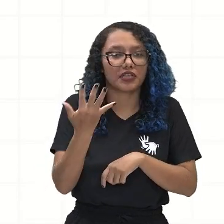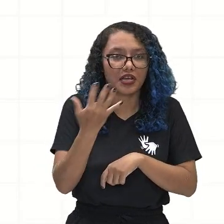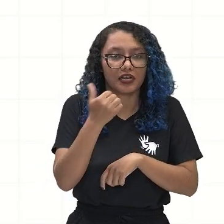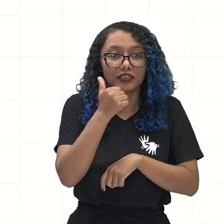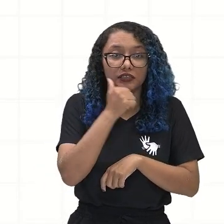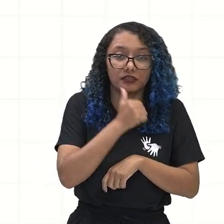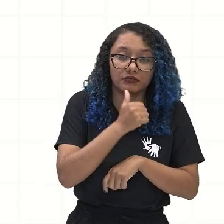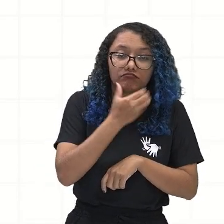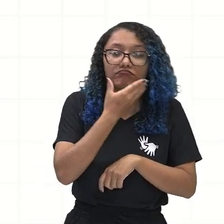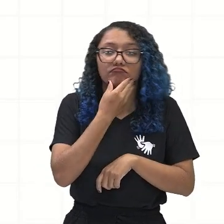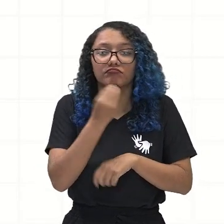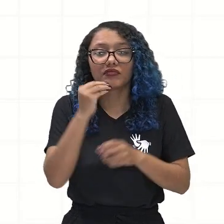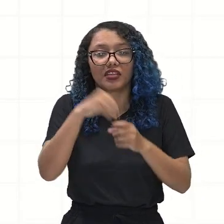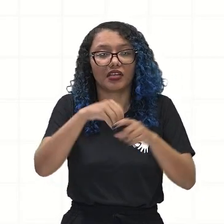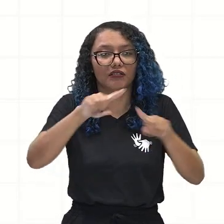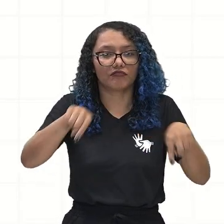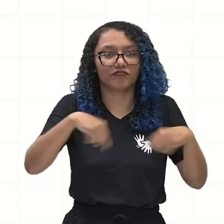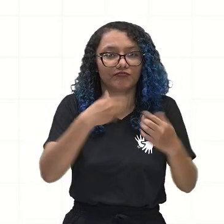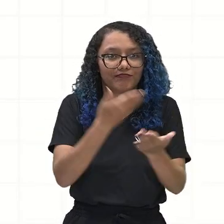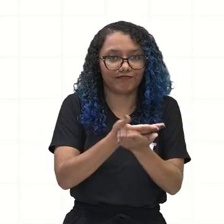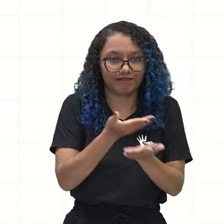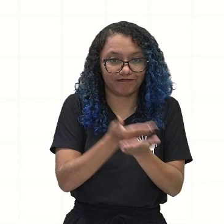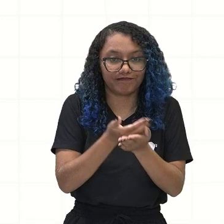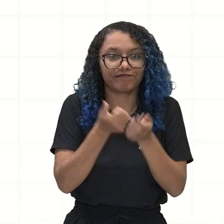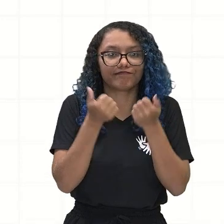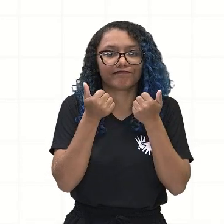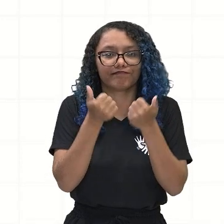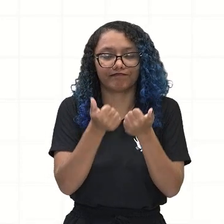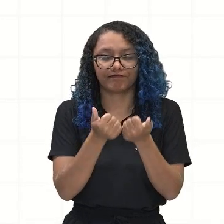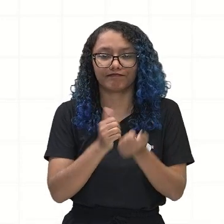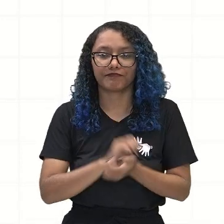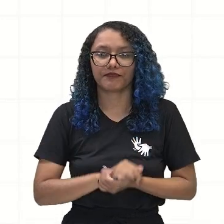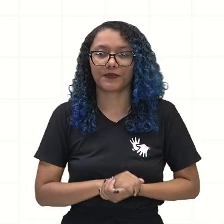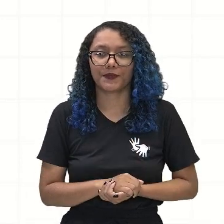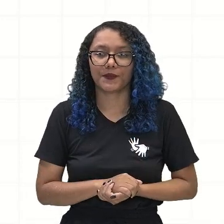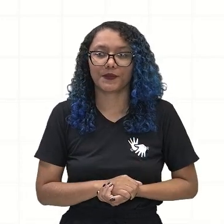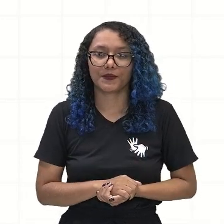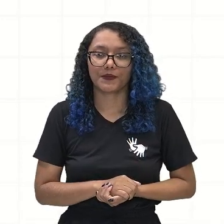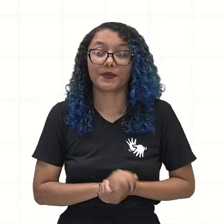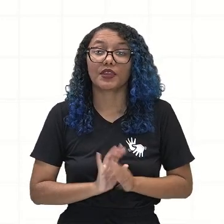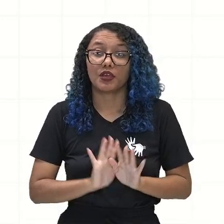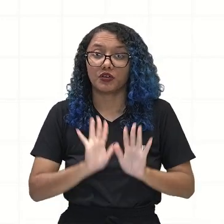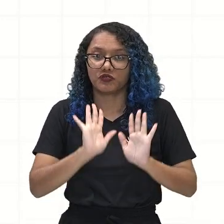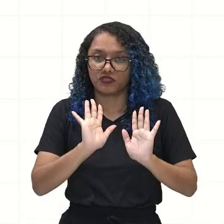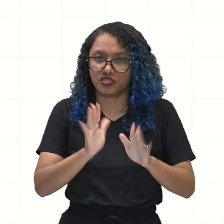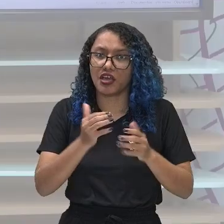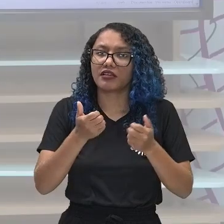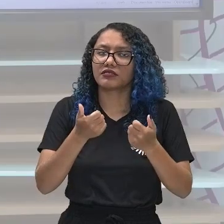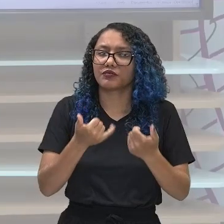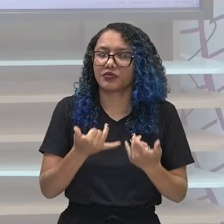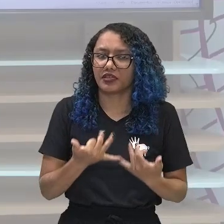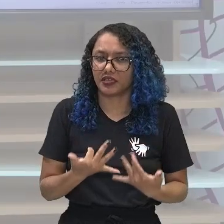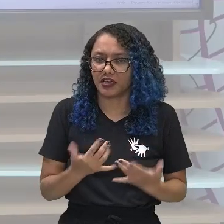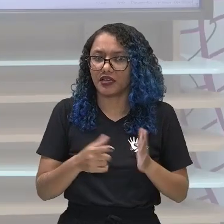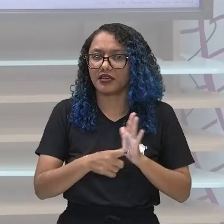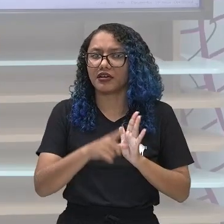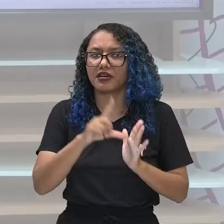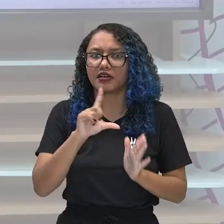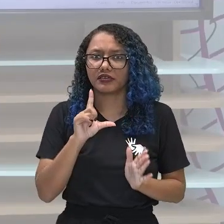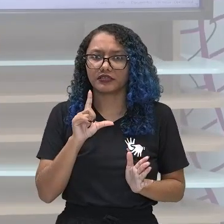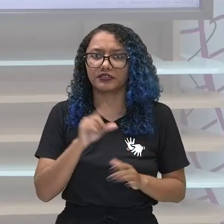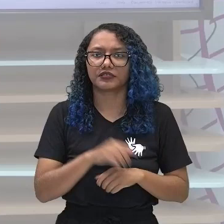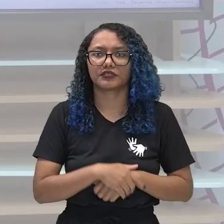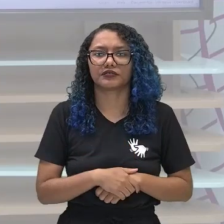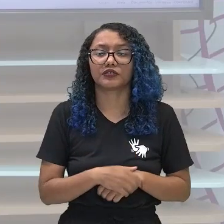e meninas da sala de aula. Como eu falei para vocês anteriormente, ao